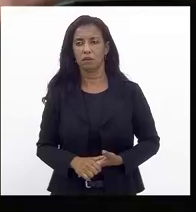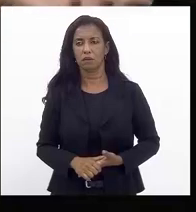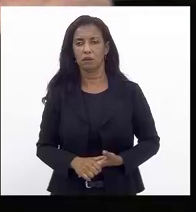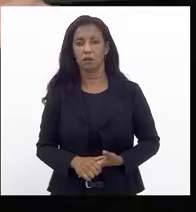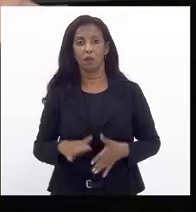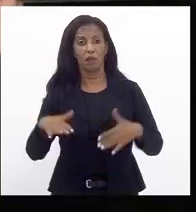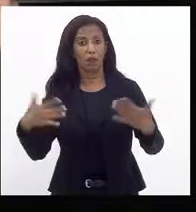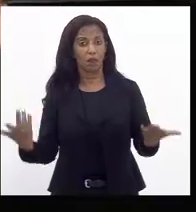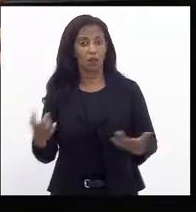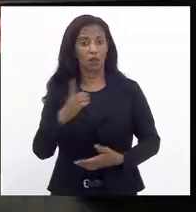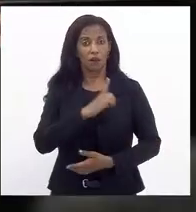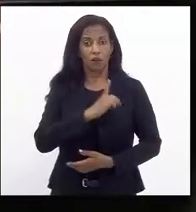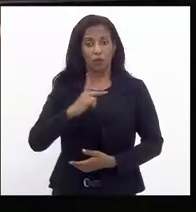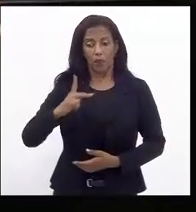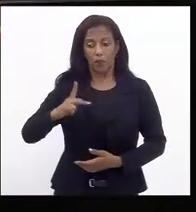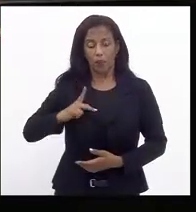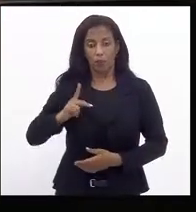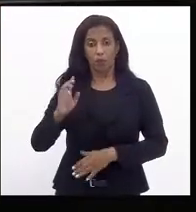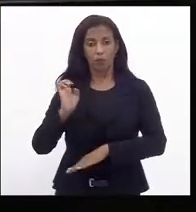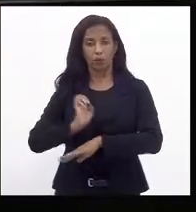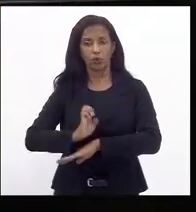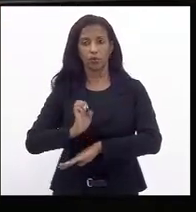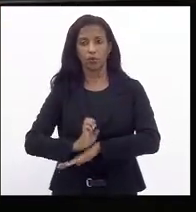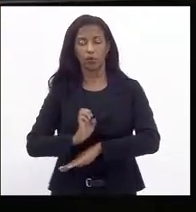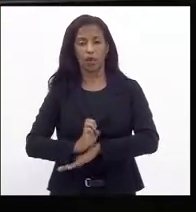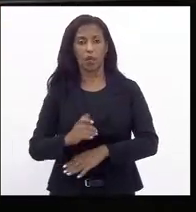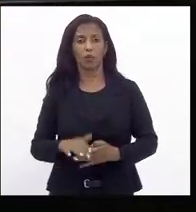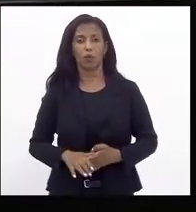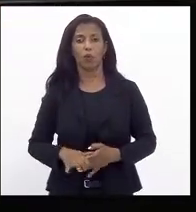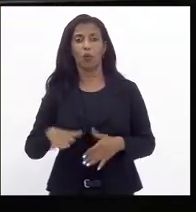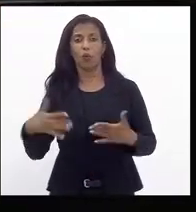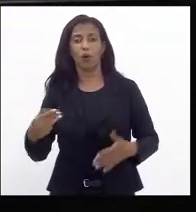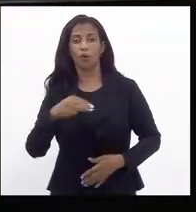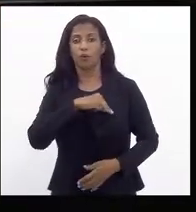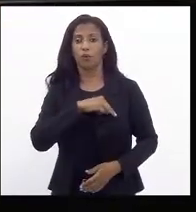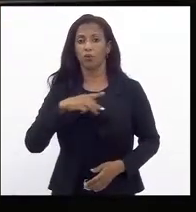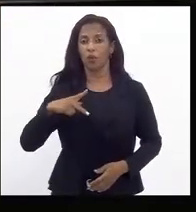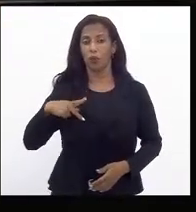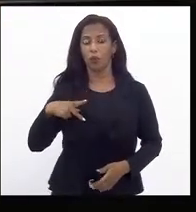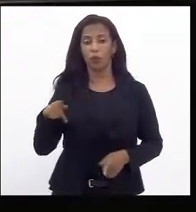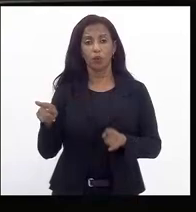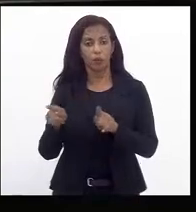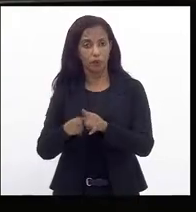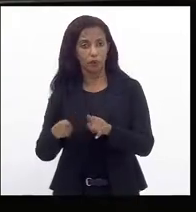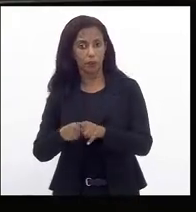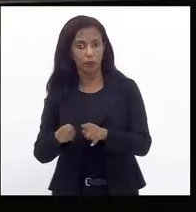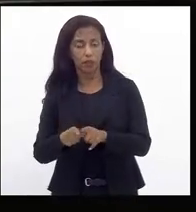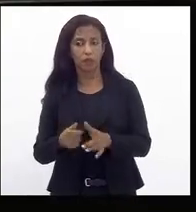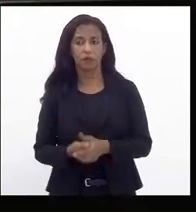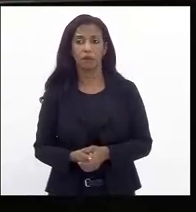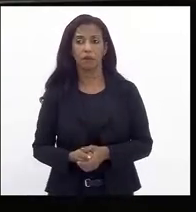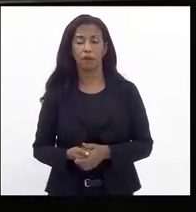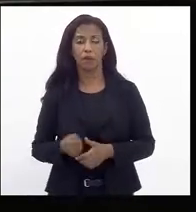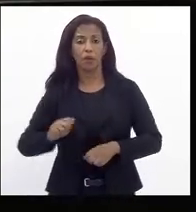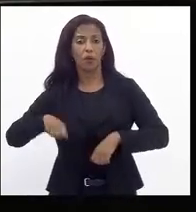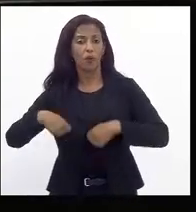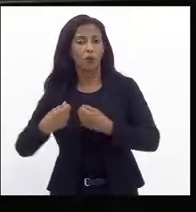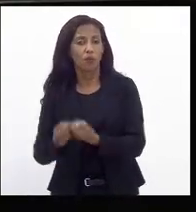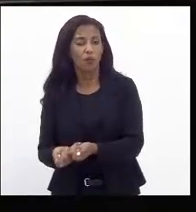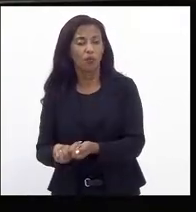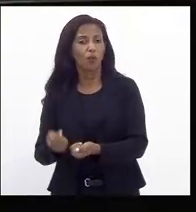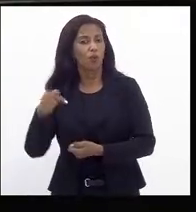a tampa Defensoria Pública do Estado conclui por favor público concluindo o presidente foram